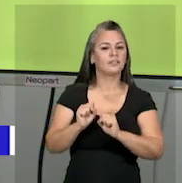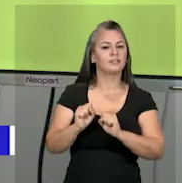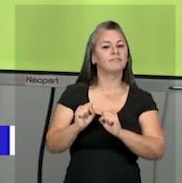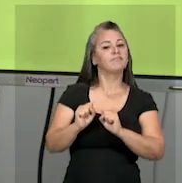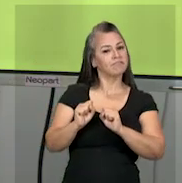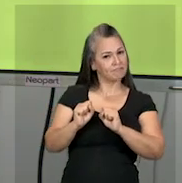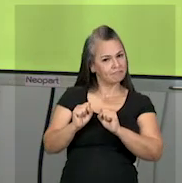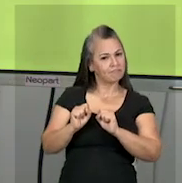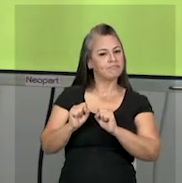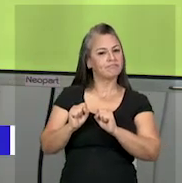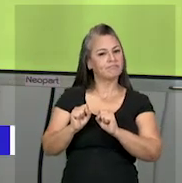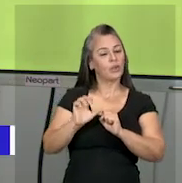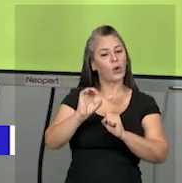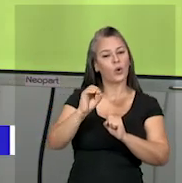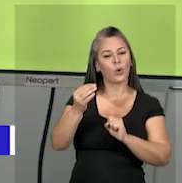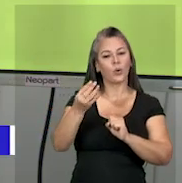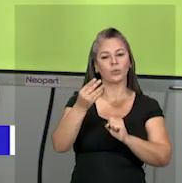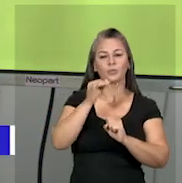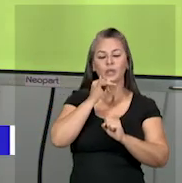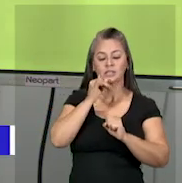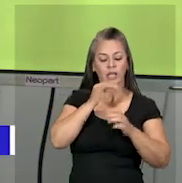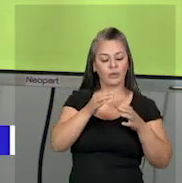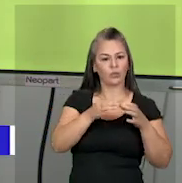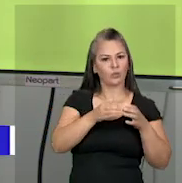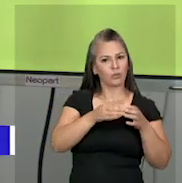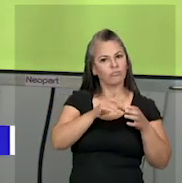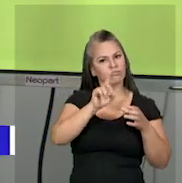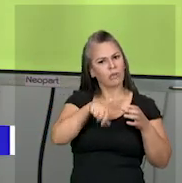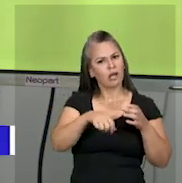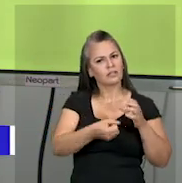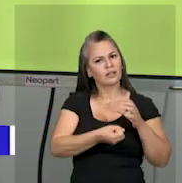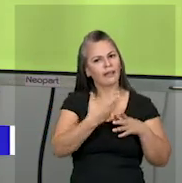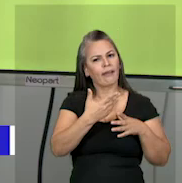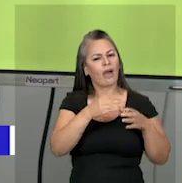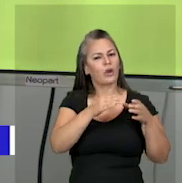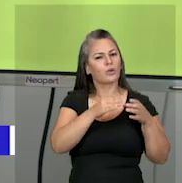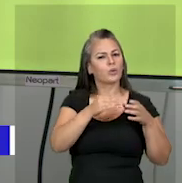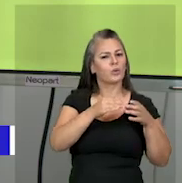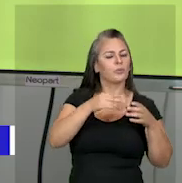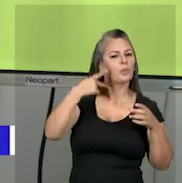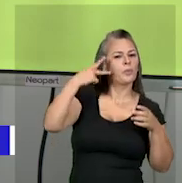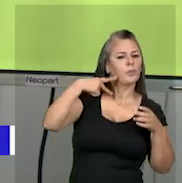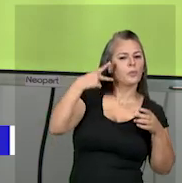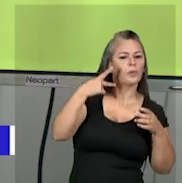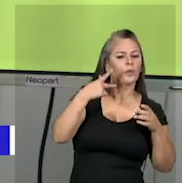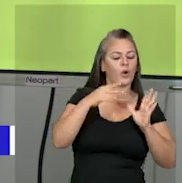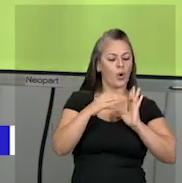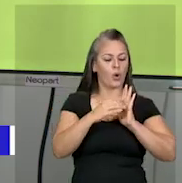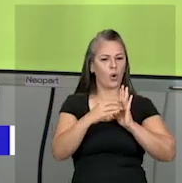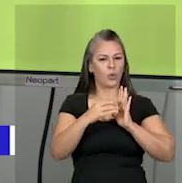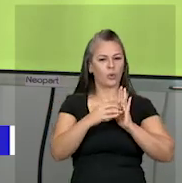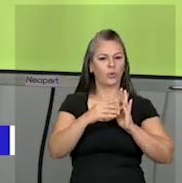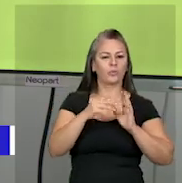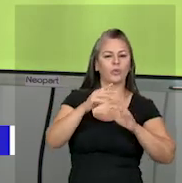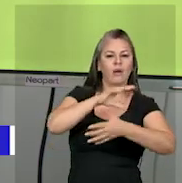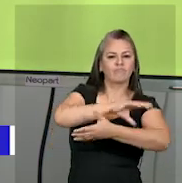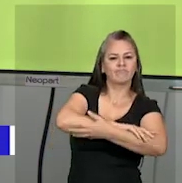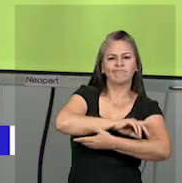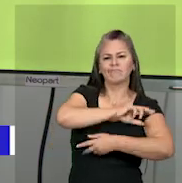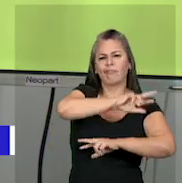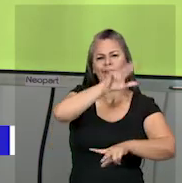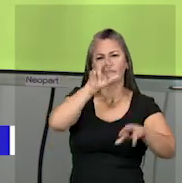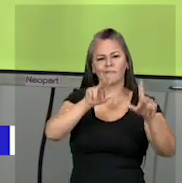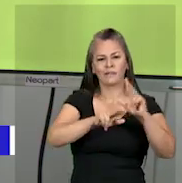né, de associação, permite a existência de partidos políticos, de sindicatos, né, de associações, enfim.